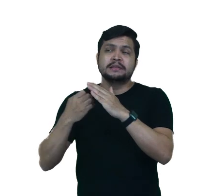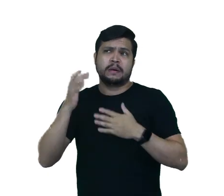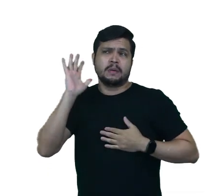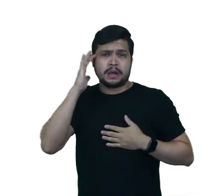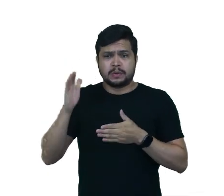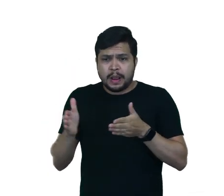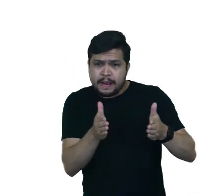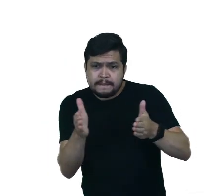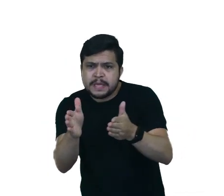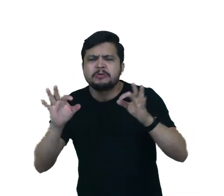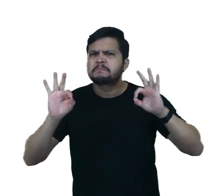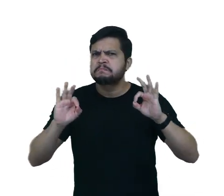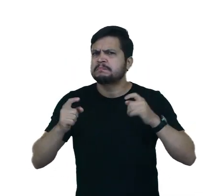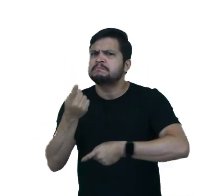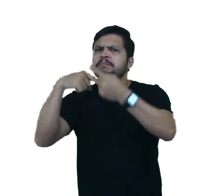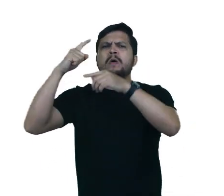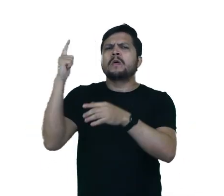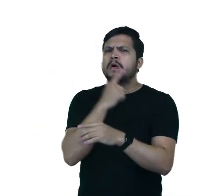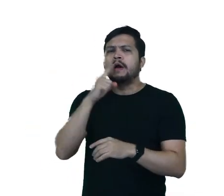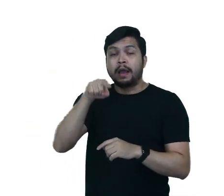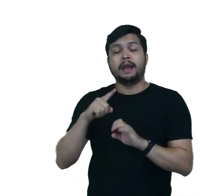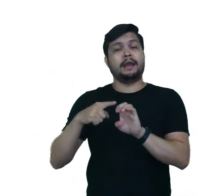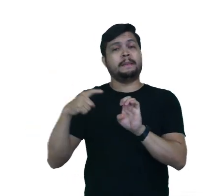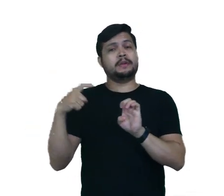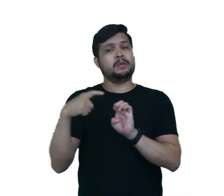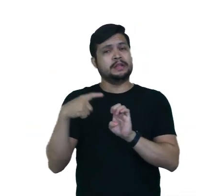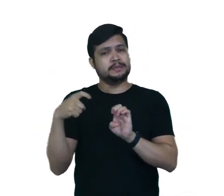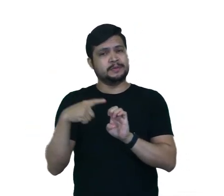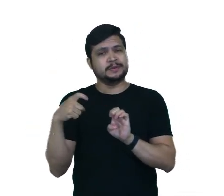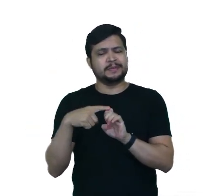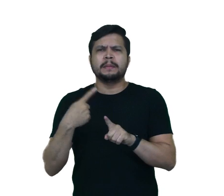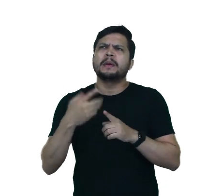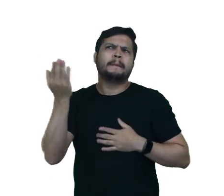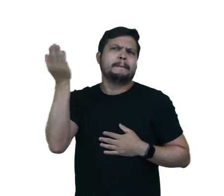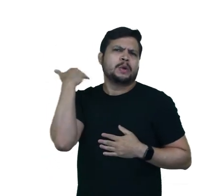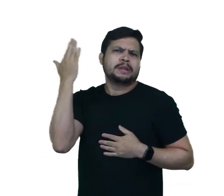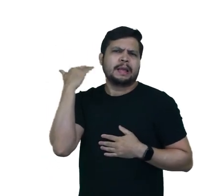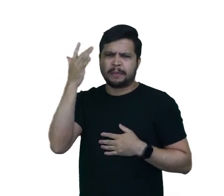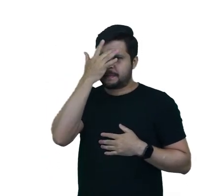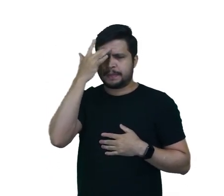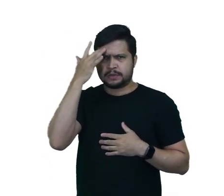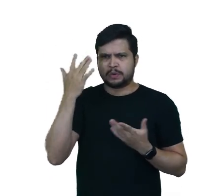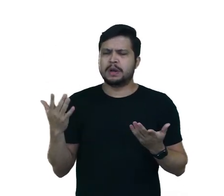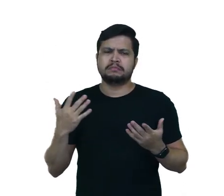empreendedorismo, que é um caminho que, no meu tempo, ninguém falava da gente virar zootecnista e virar dono de um